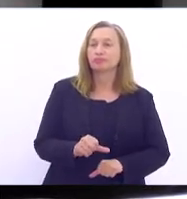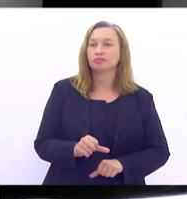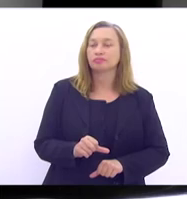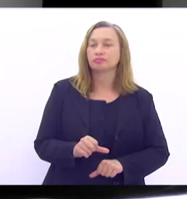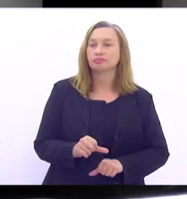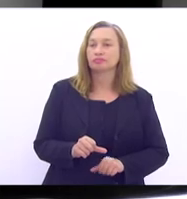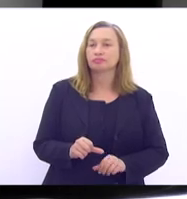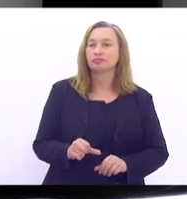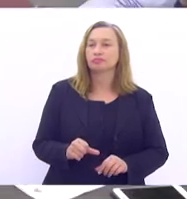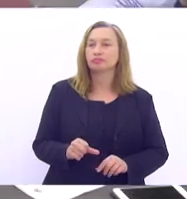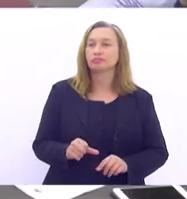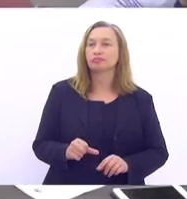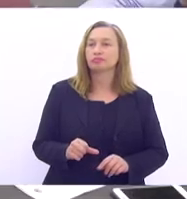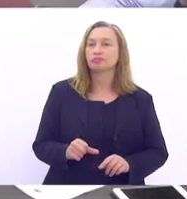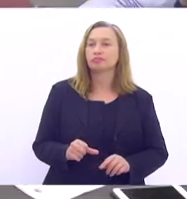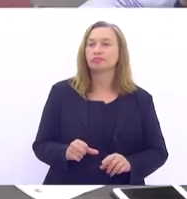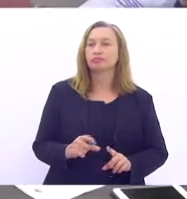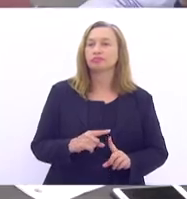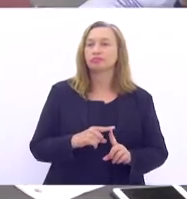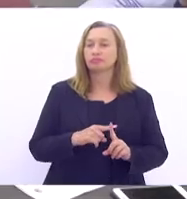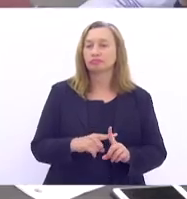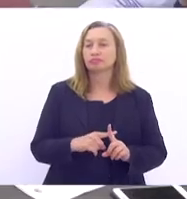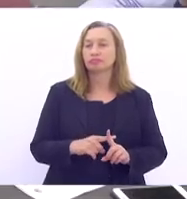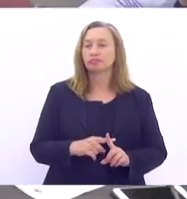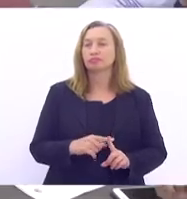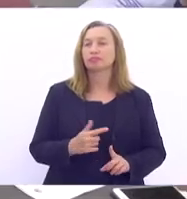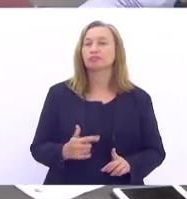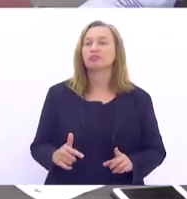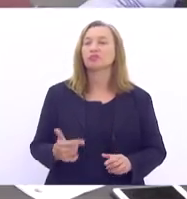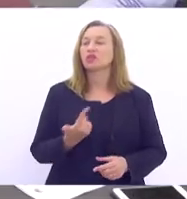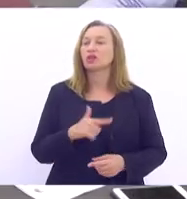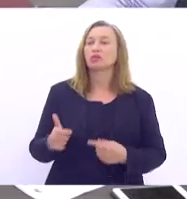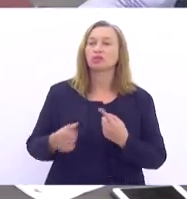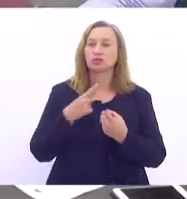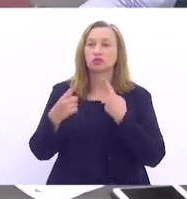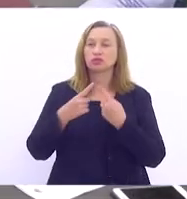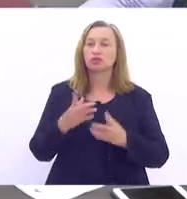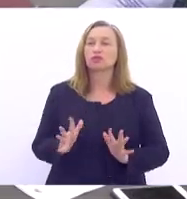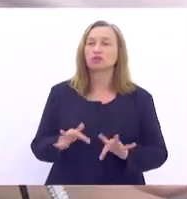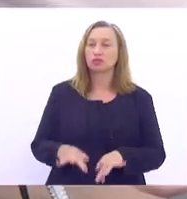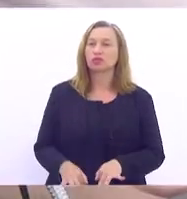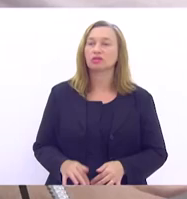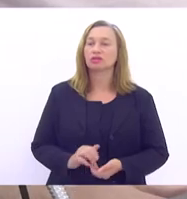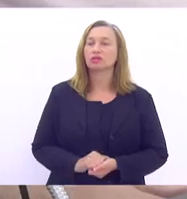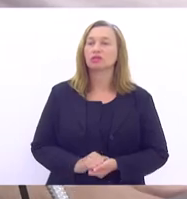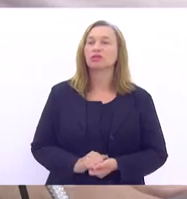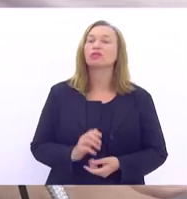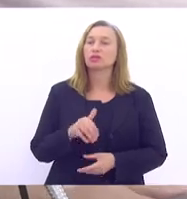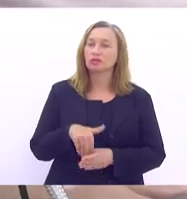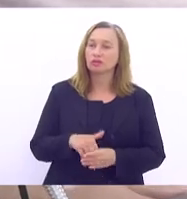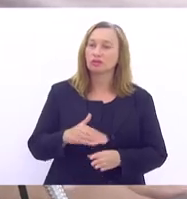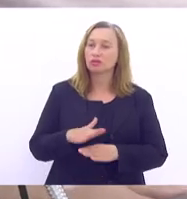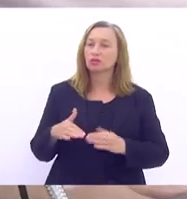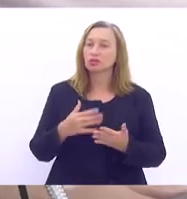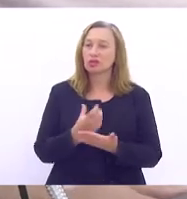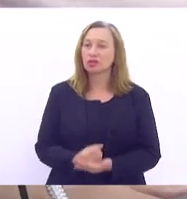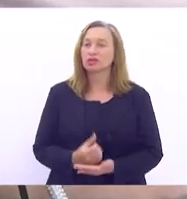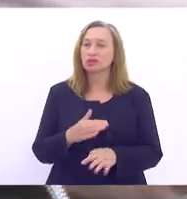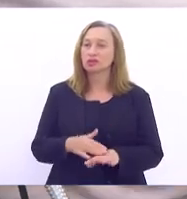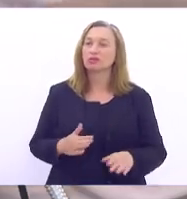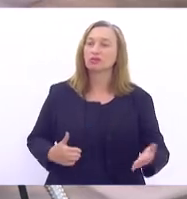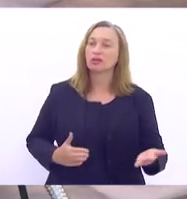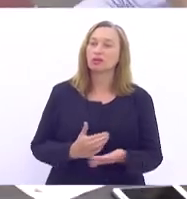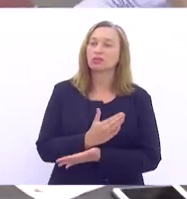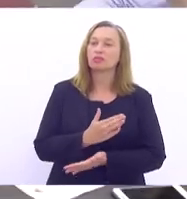impositivo. Deverá. Perfeito, perfeito. Não havendo quem queira discutir, encerrada a discussão. Em votação, os senhores que aprovam, permaneçam